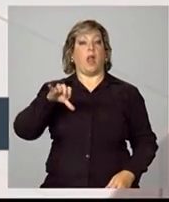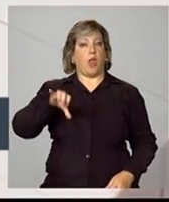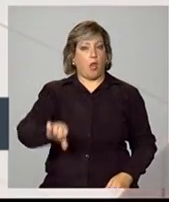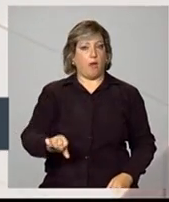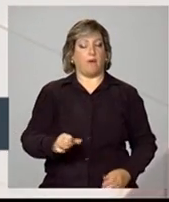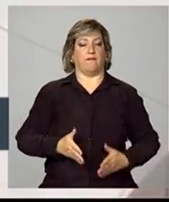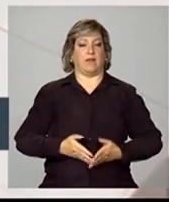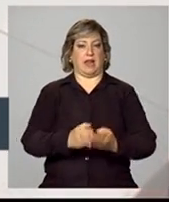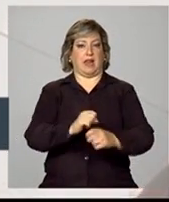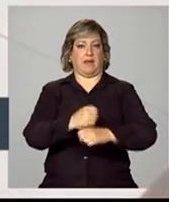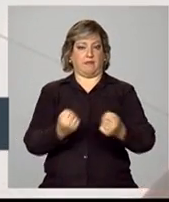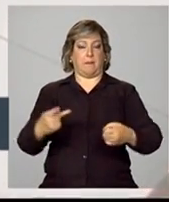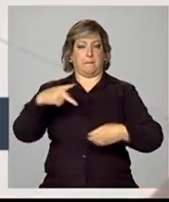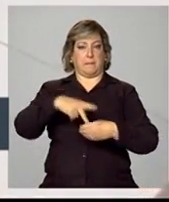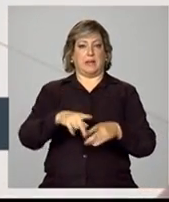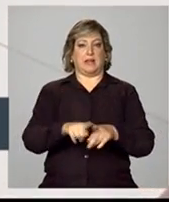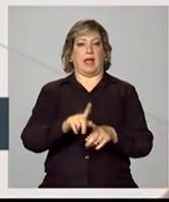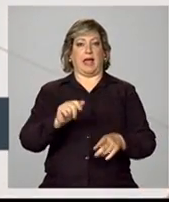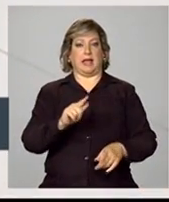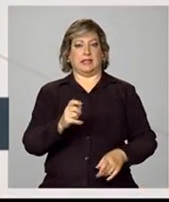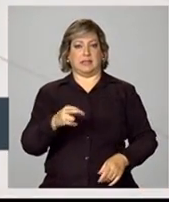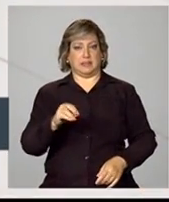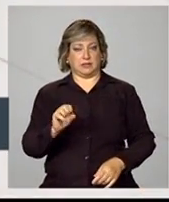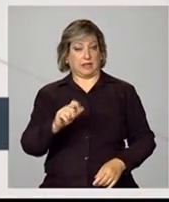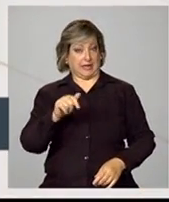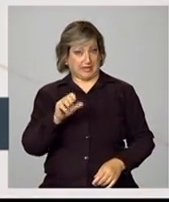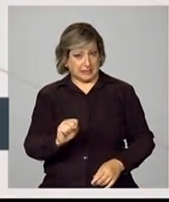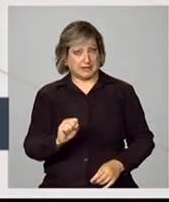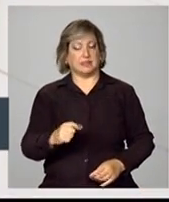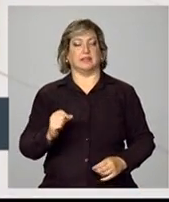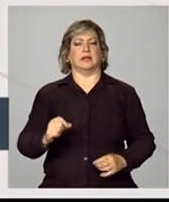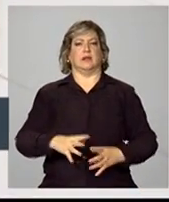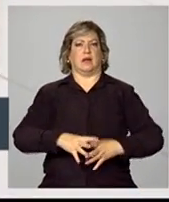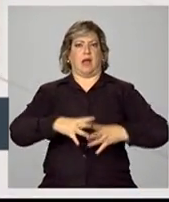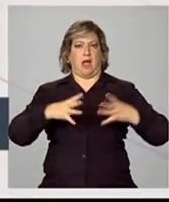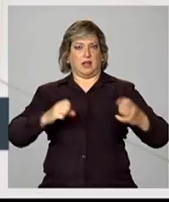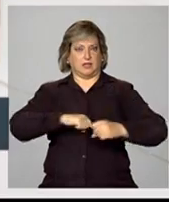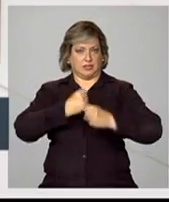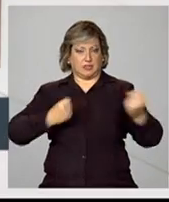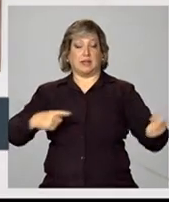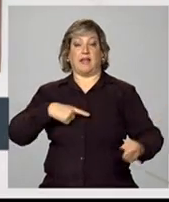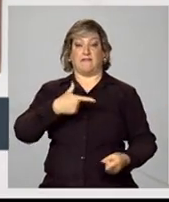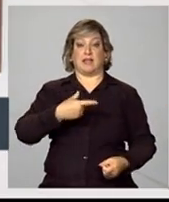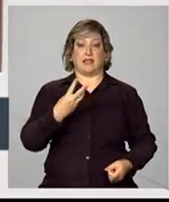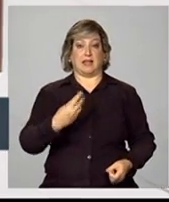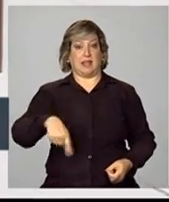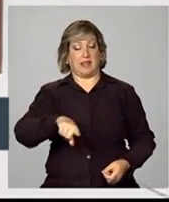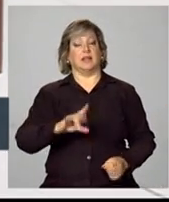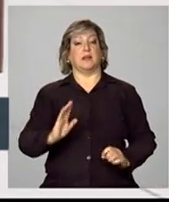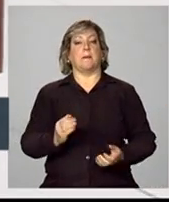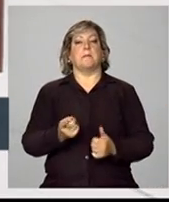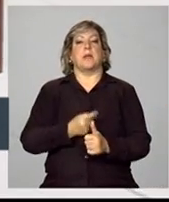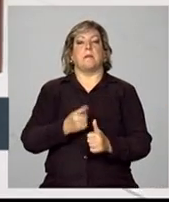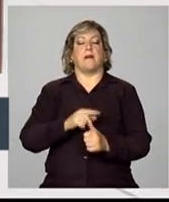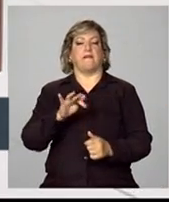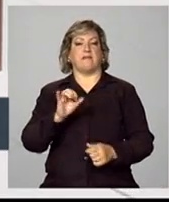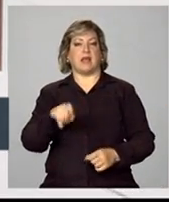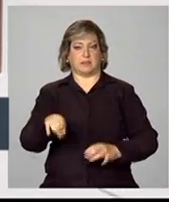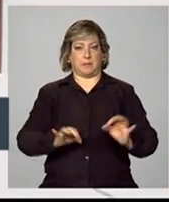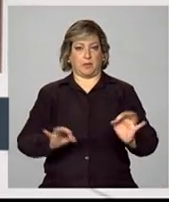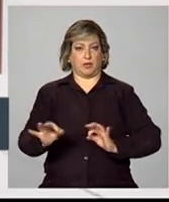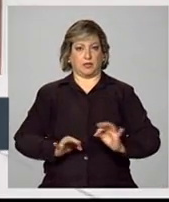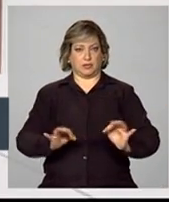navios Petroleiros e gaseiros de grande porte sendo 23 deles na primeira fase do projeto